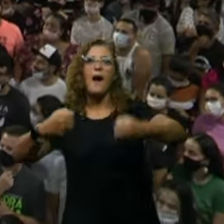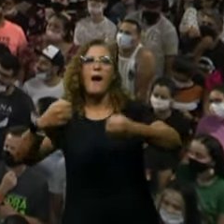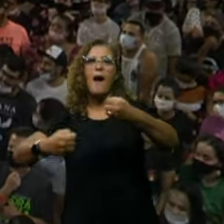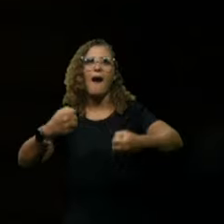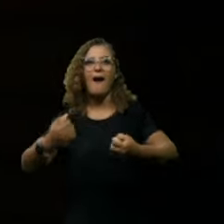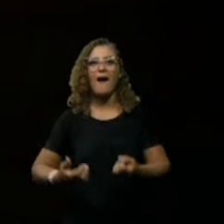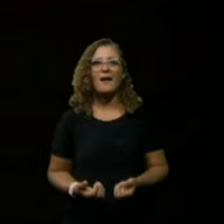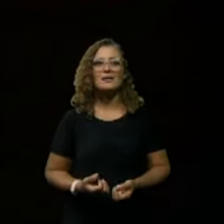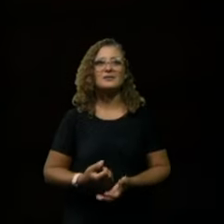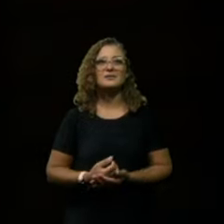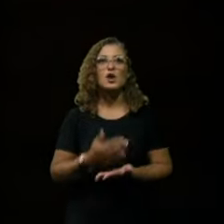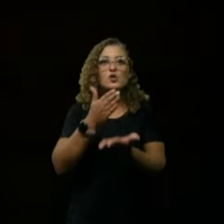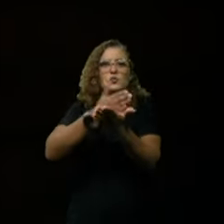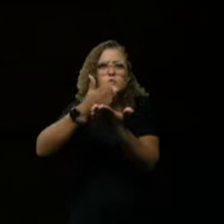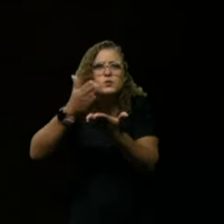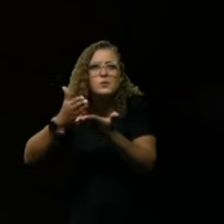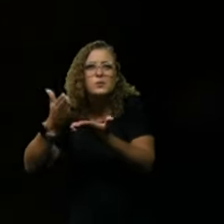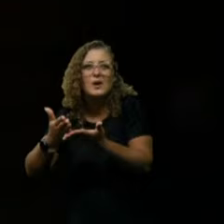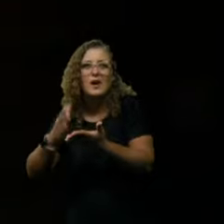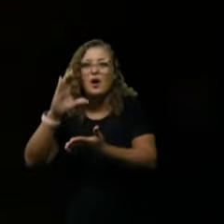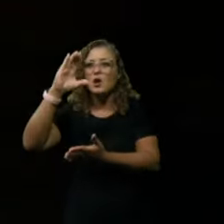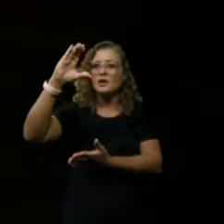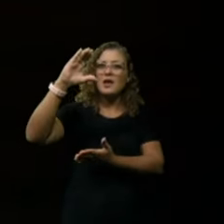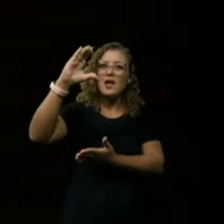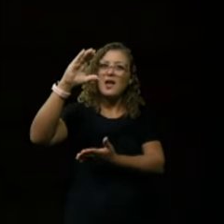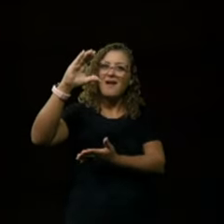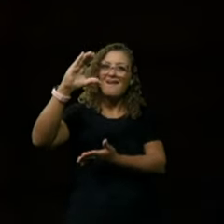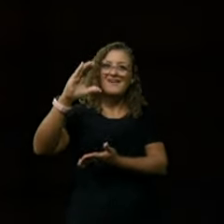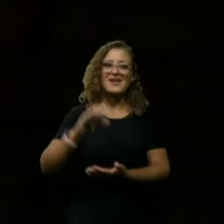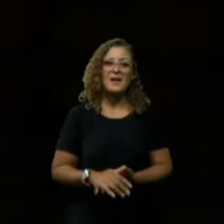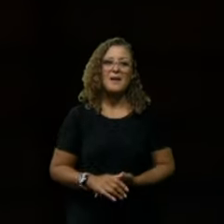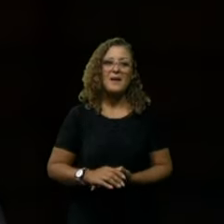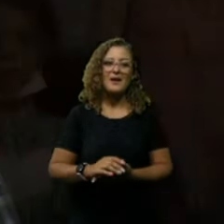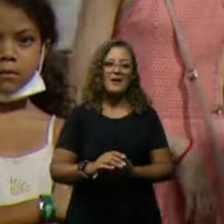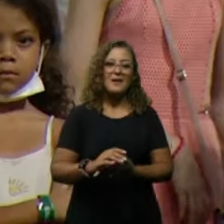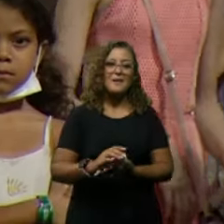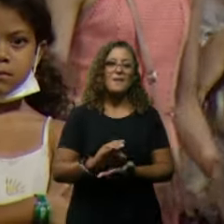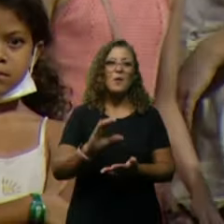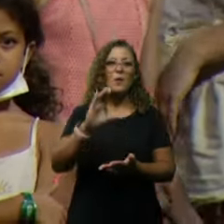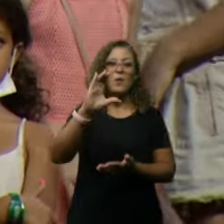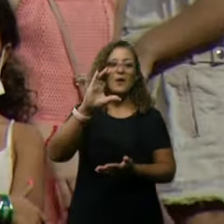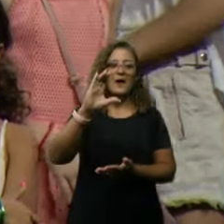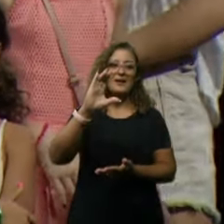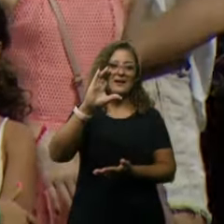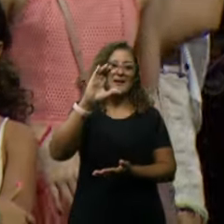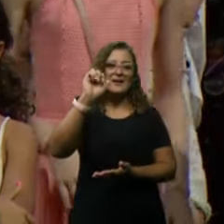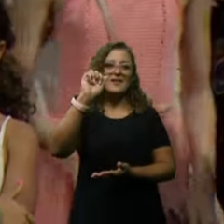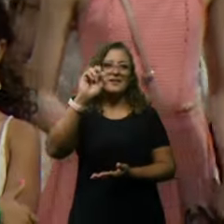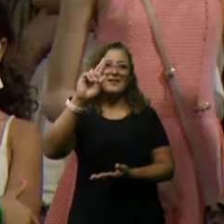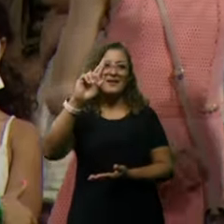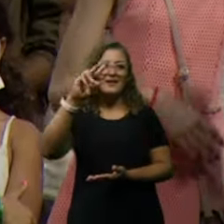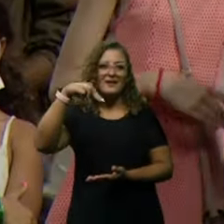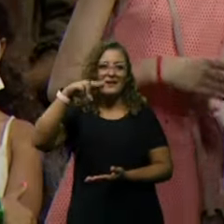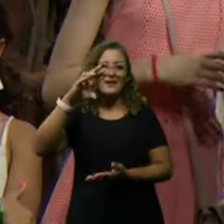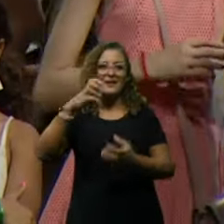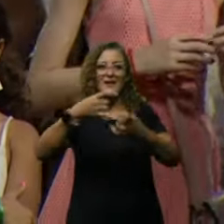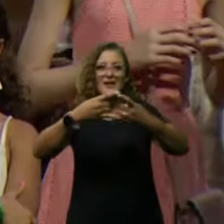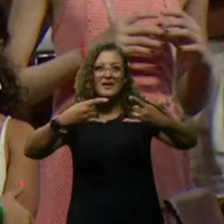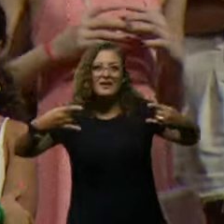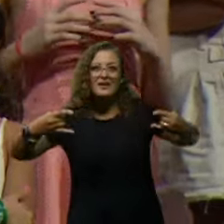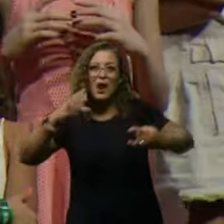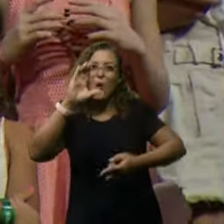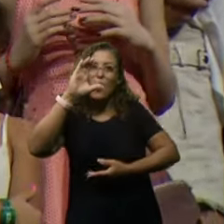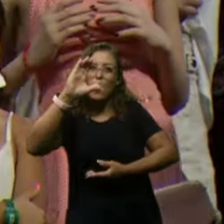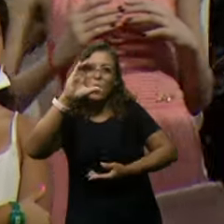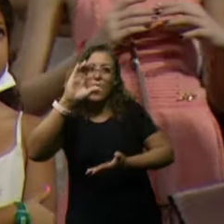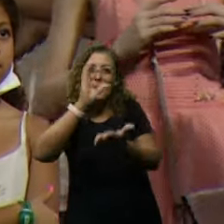na época da folha que lembra Quem lembra nem que lembrar a última folha quando